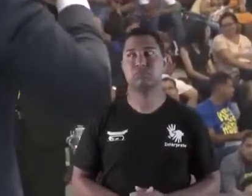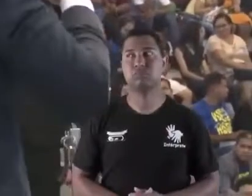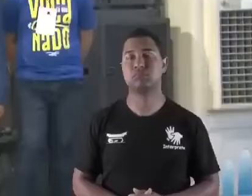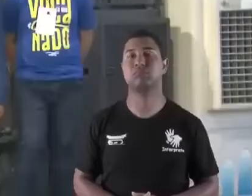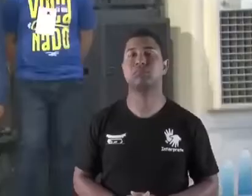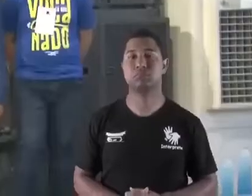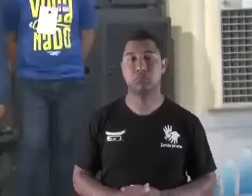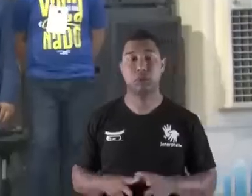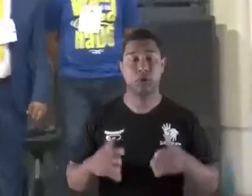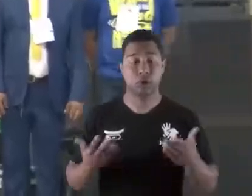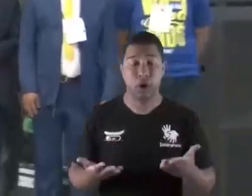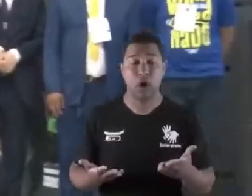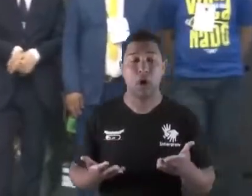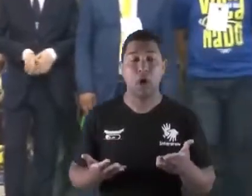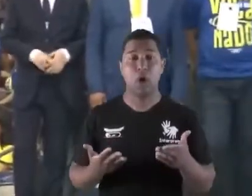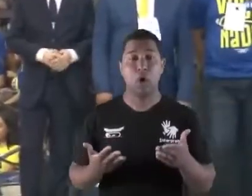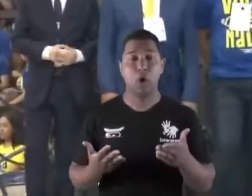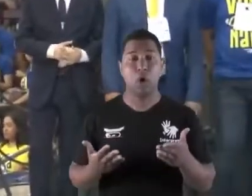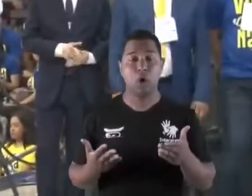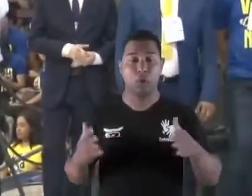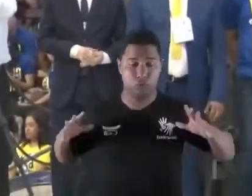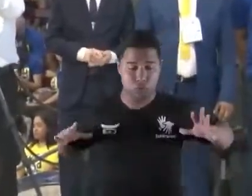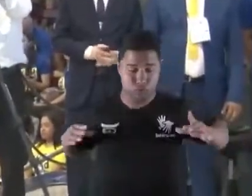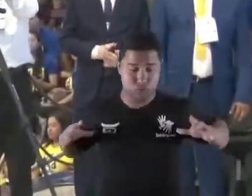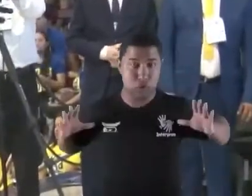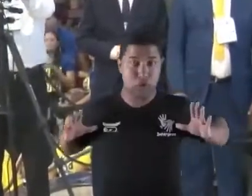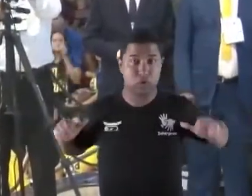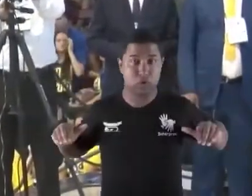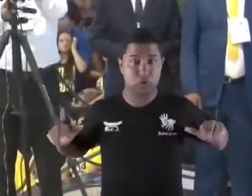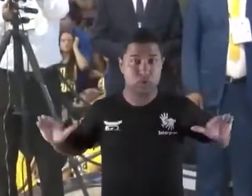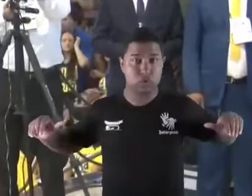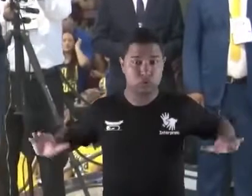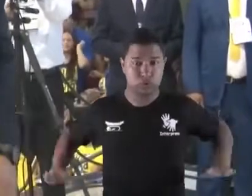As asas dos querubins não estão dobradas,